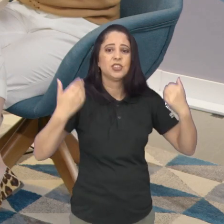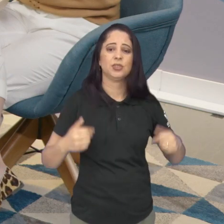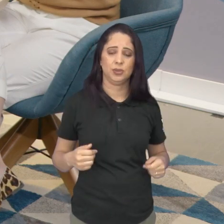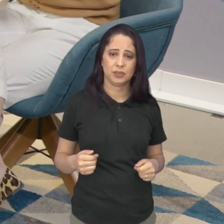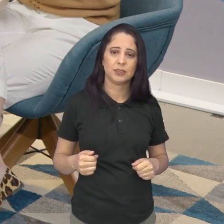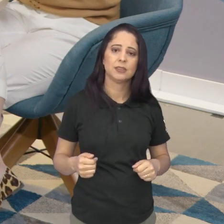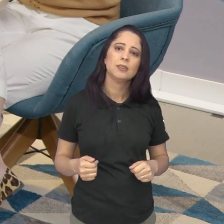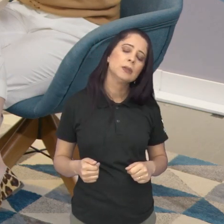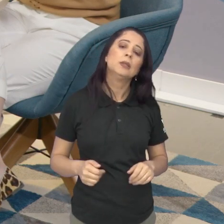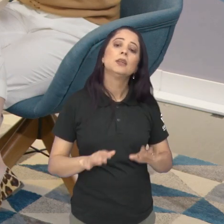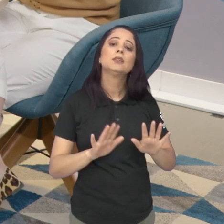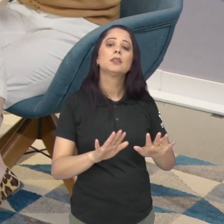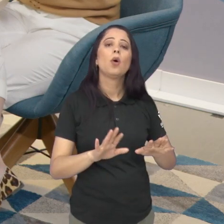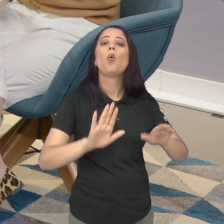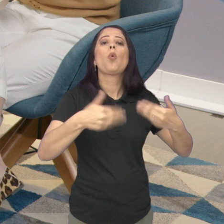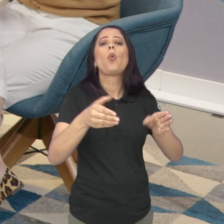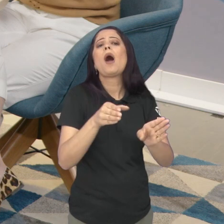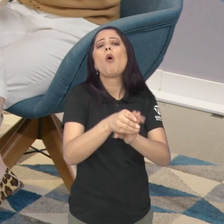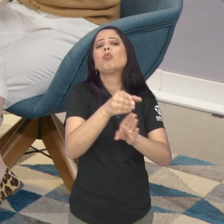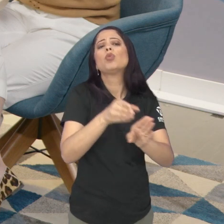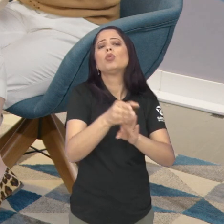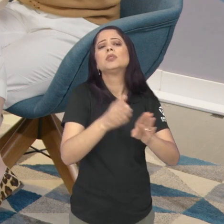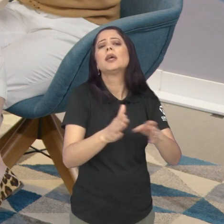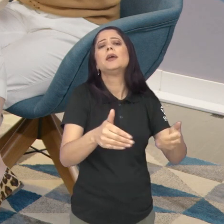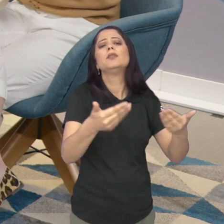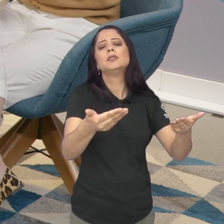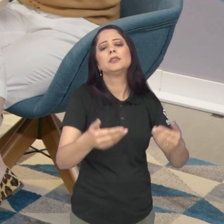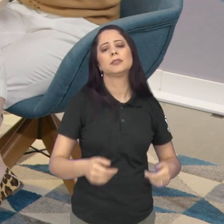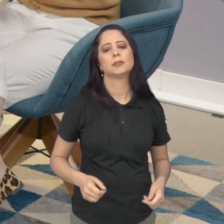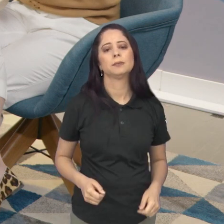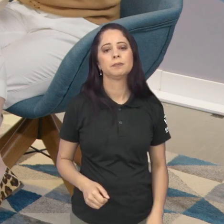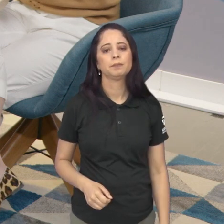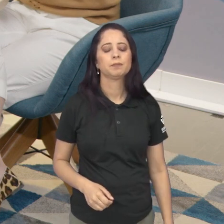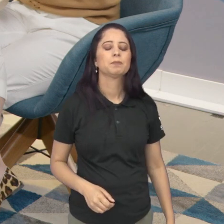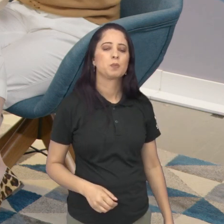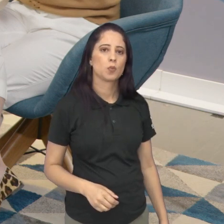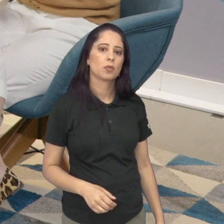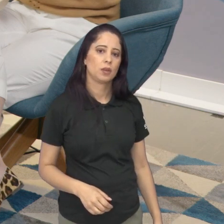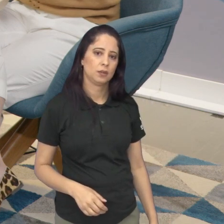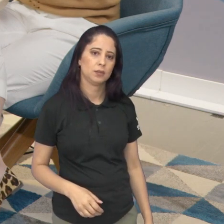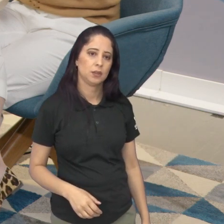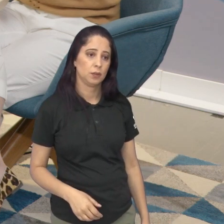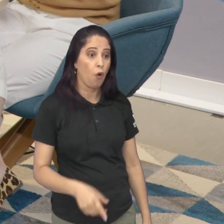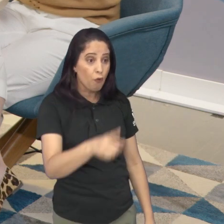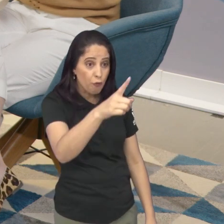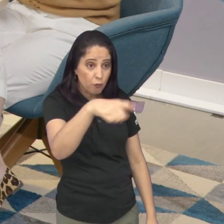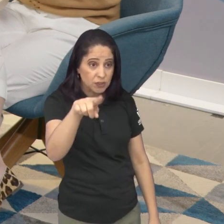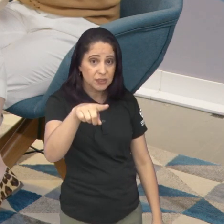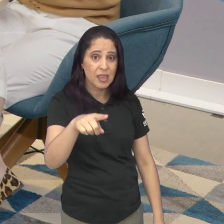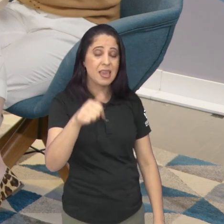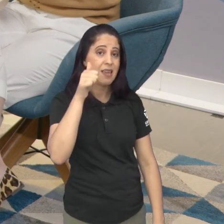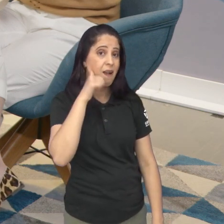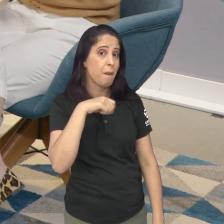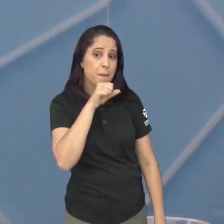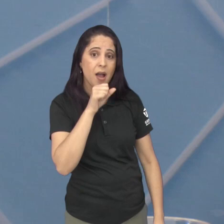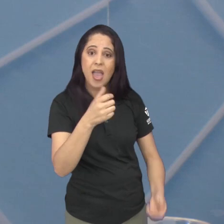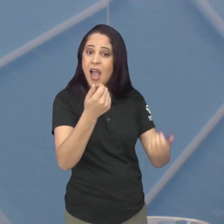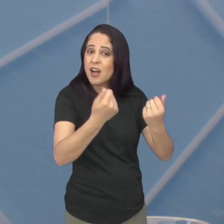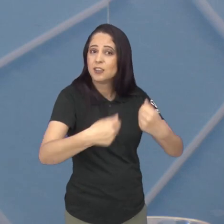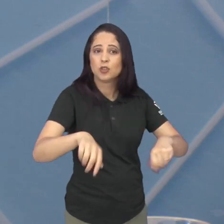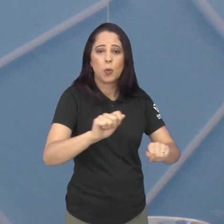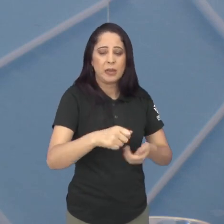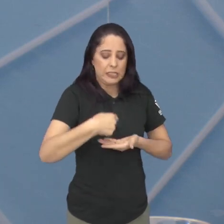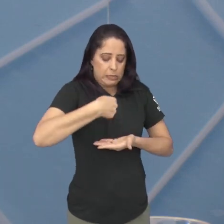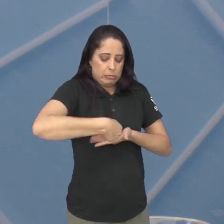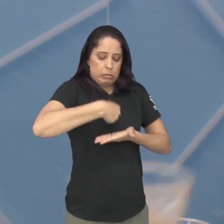se culpar também. Que mensagem que você deixaria para essas mães? Eu acho que não se cobrar tanto, né? Porque a gente vive